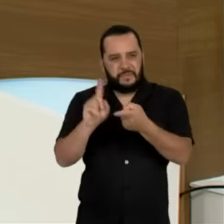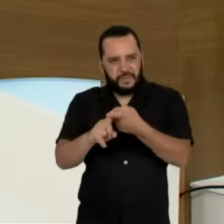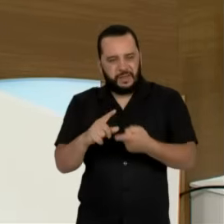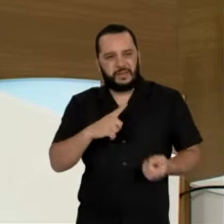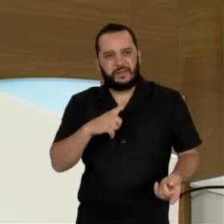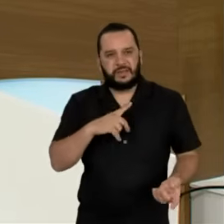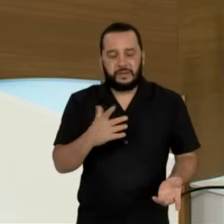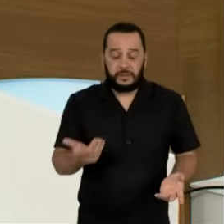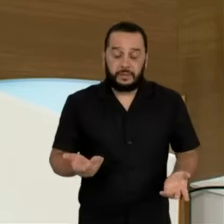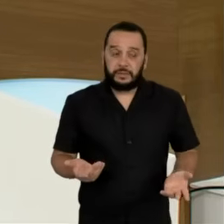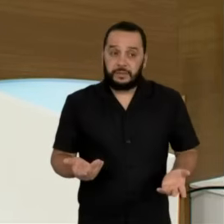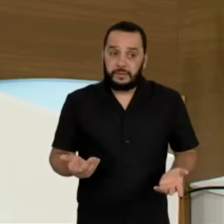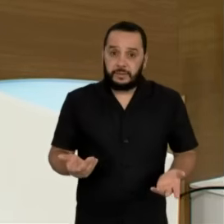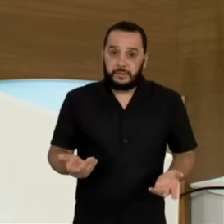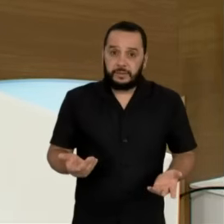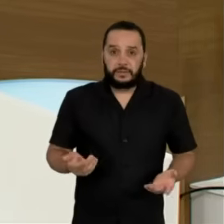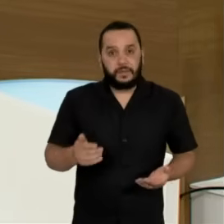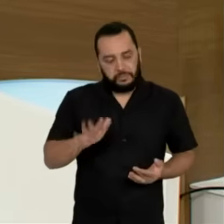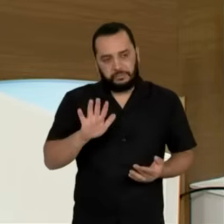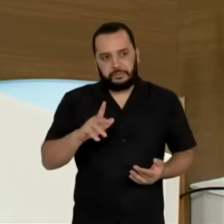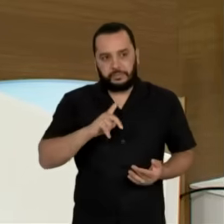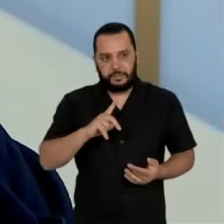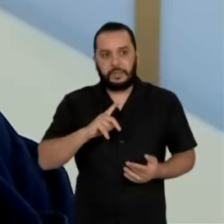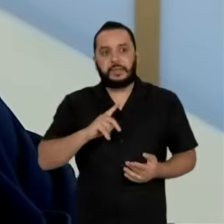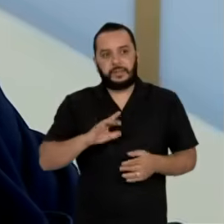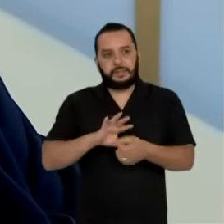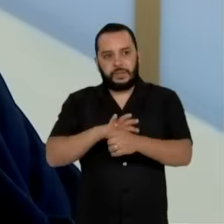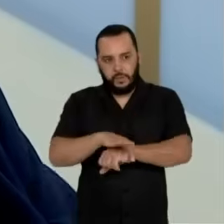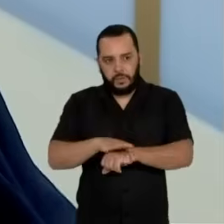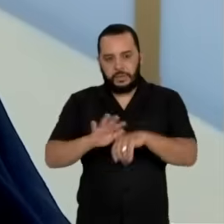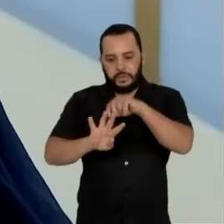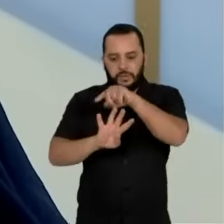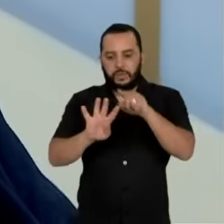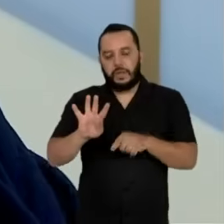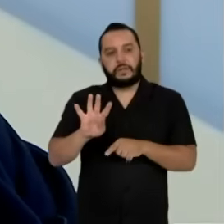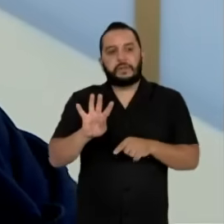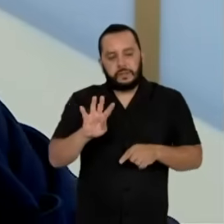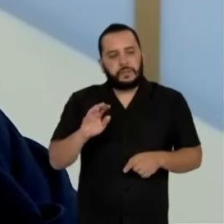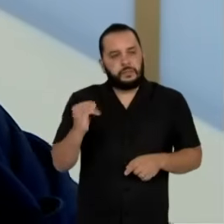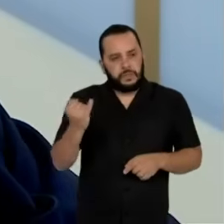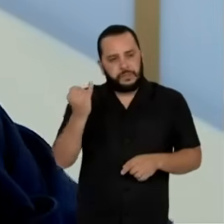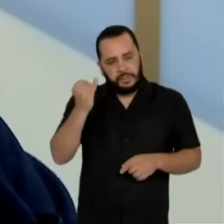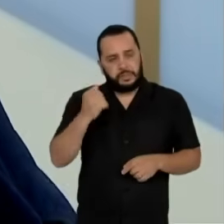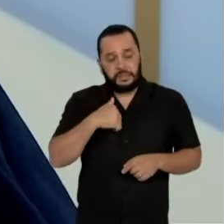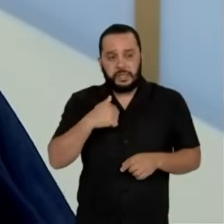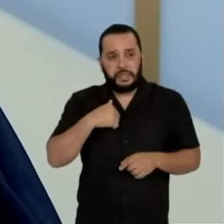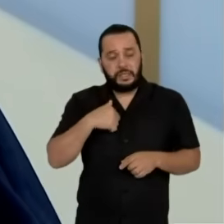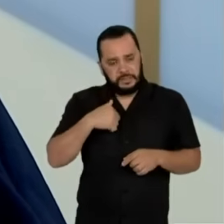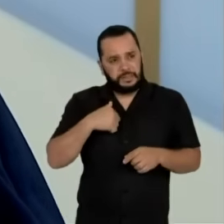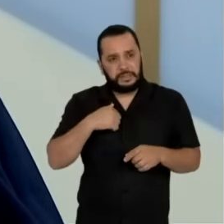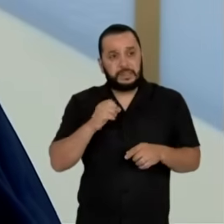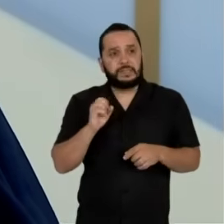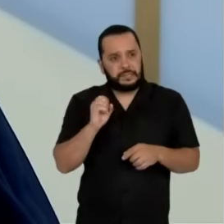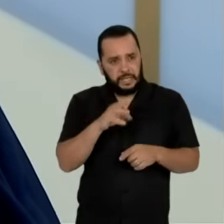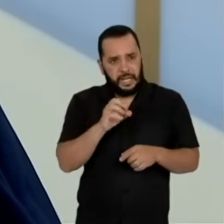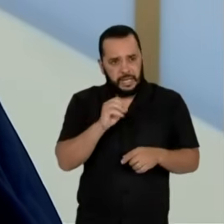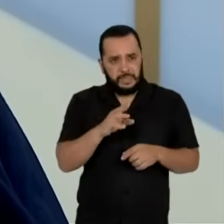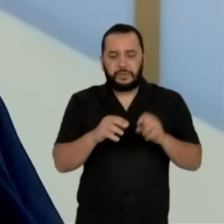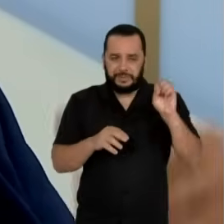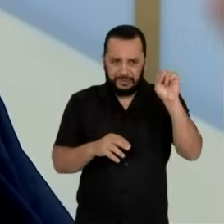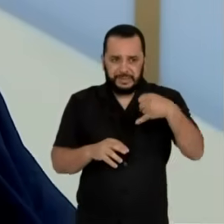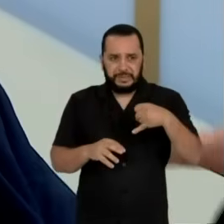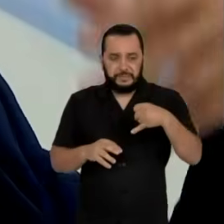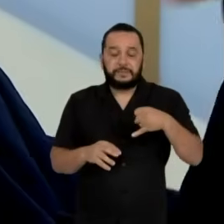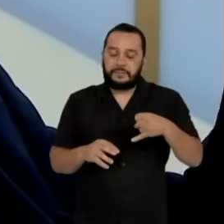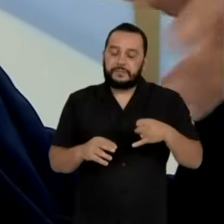Então, realmente, para a questão da segurança dos meninos, é importante que eles saiam e, sim, nós estamos com medo, né? Eu nunca tive isso, quer dizer,